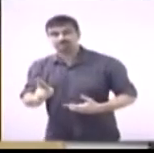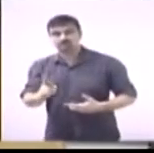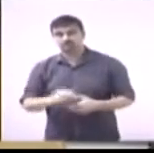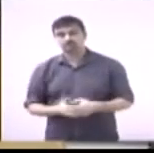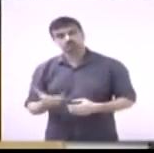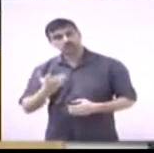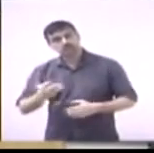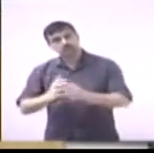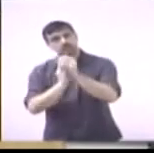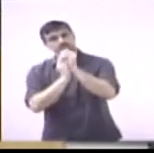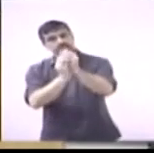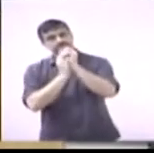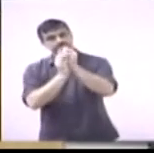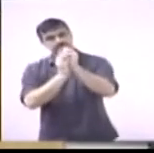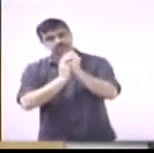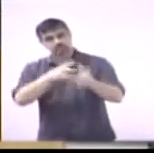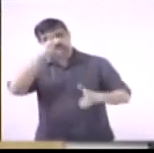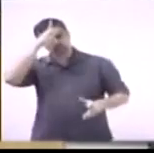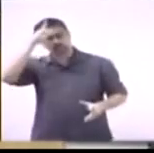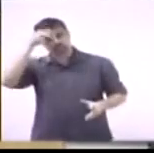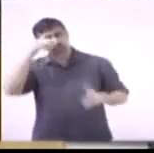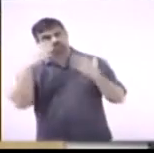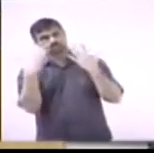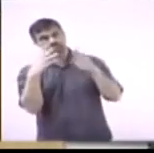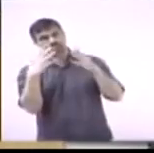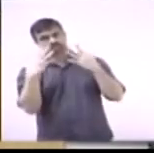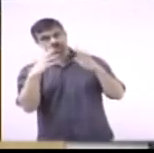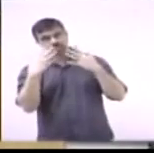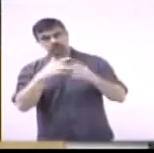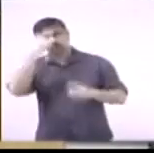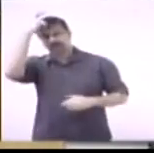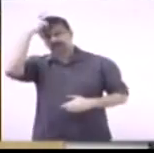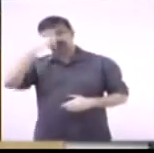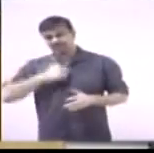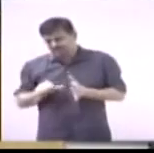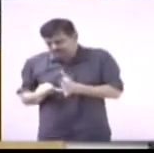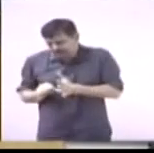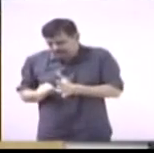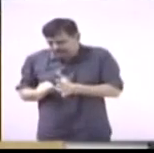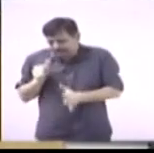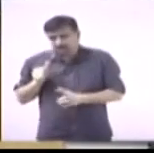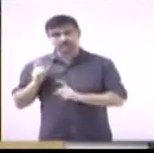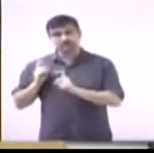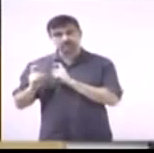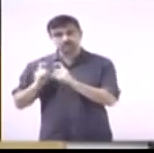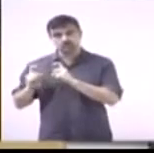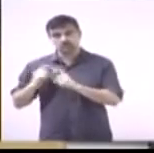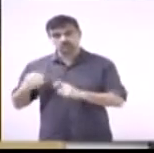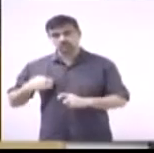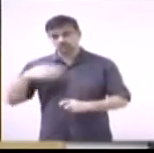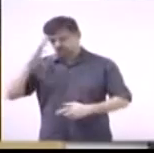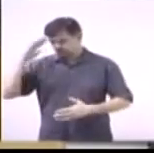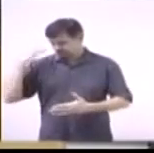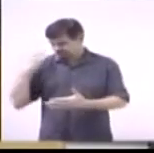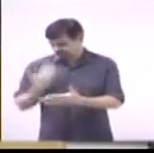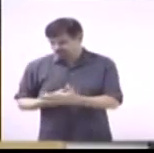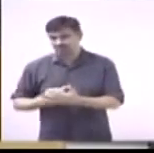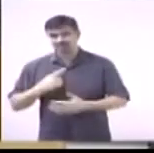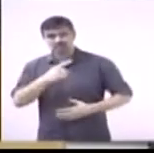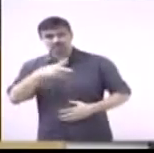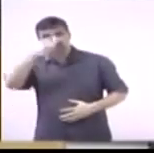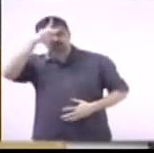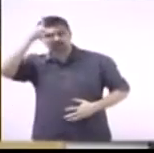aqui os parabéns ao prefeito, que eu disse desde a primeira reunião que eu teria certeza que teria